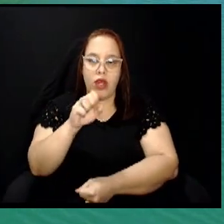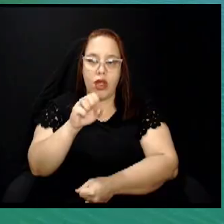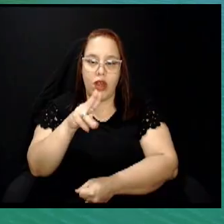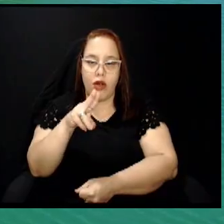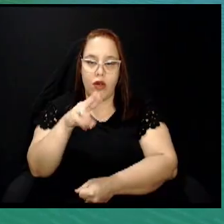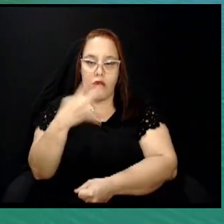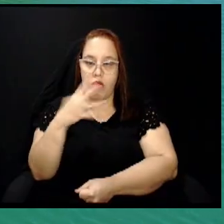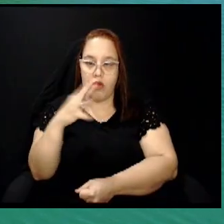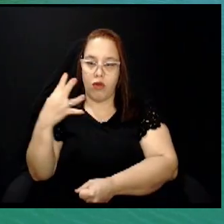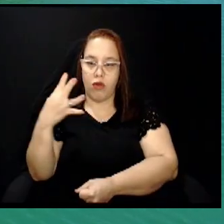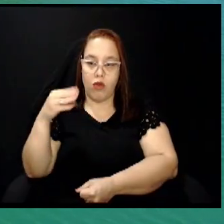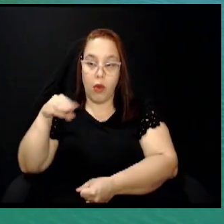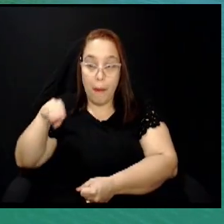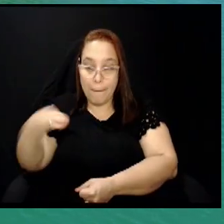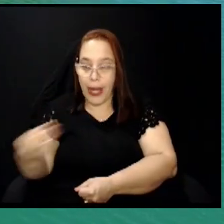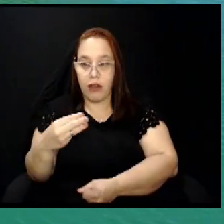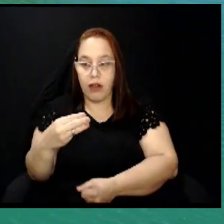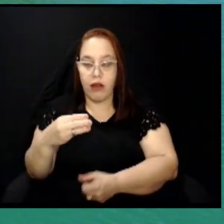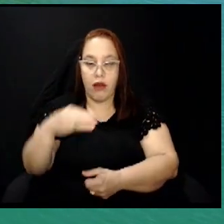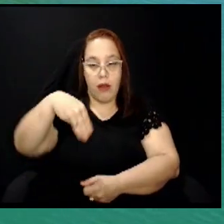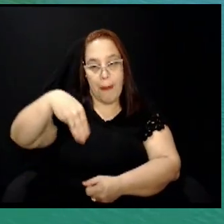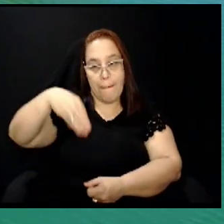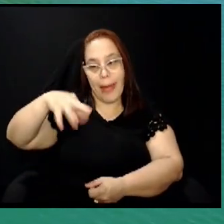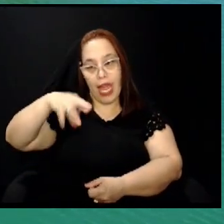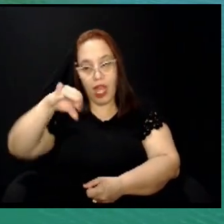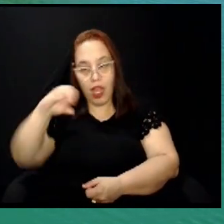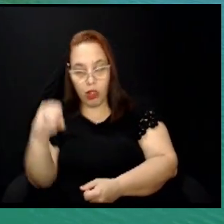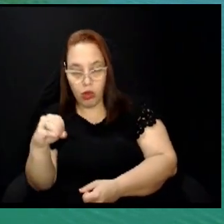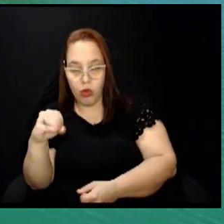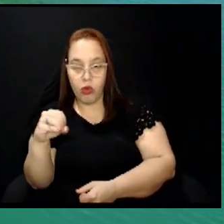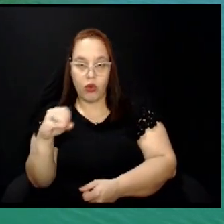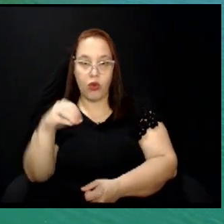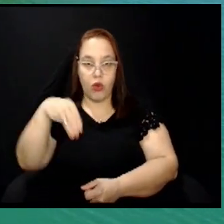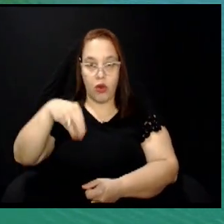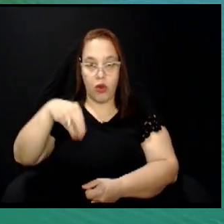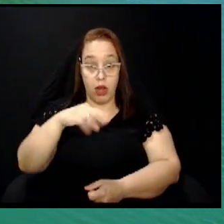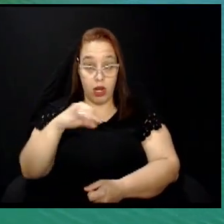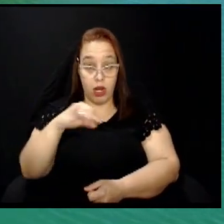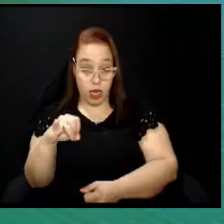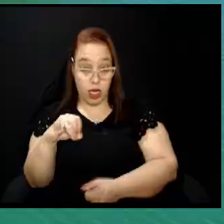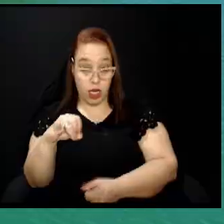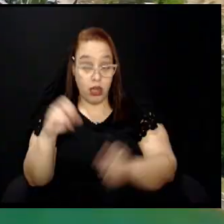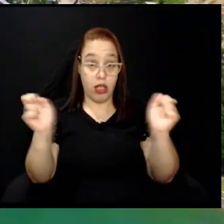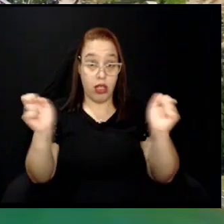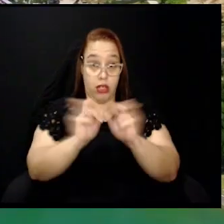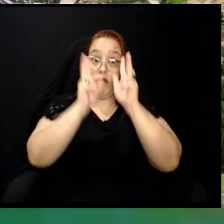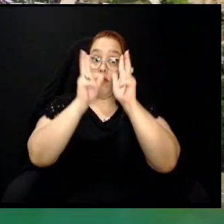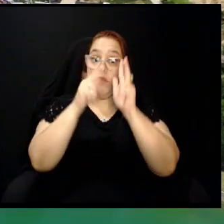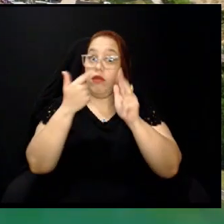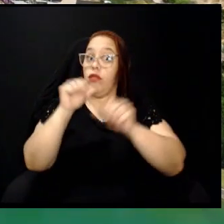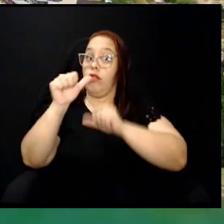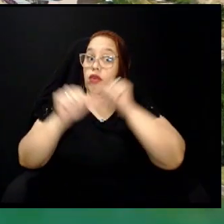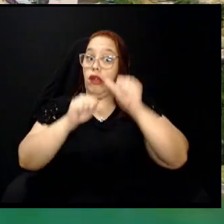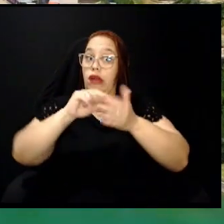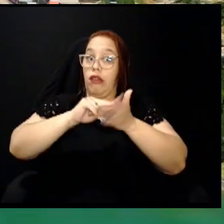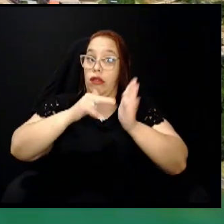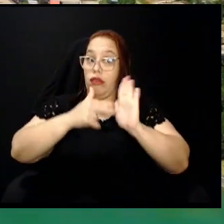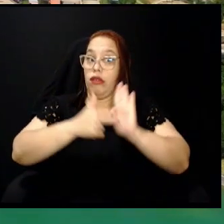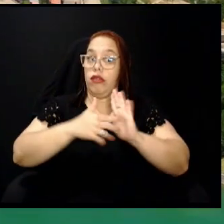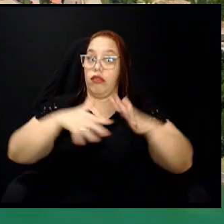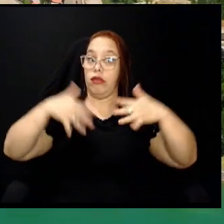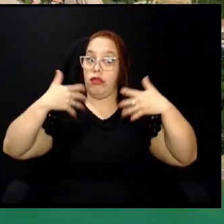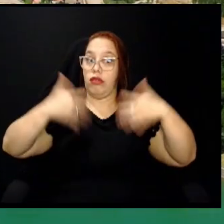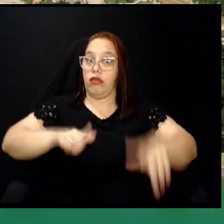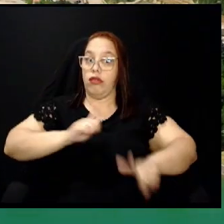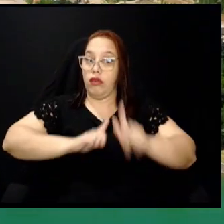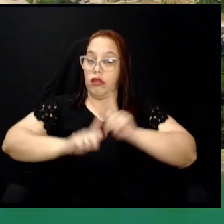de 44 milhões de metros cúbicos. A Mercy Corps alerta que, sem mudanças significativas